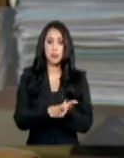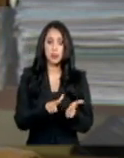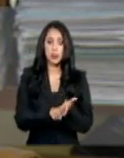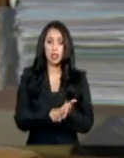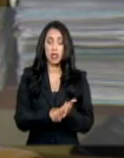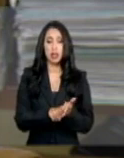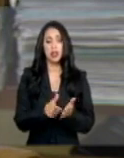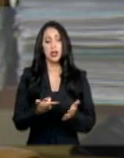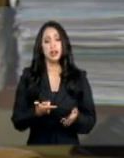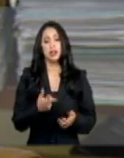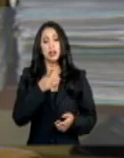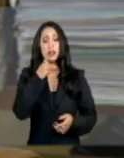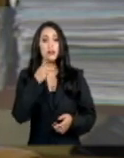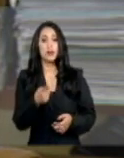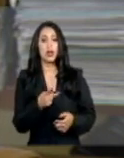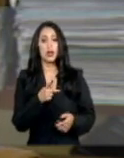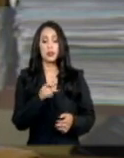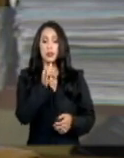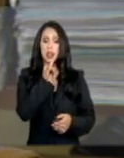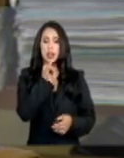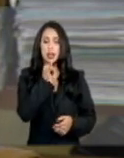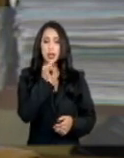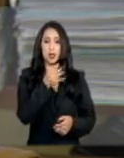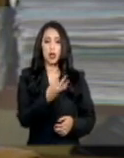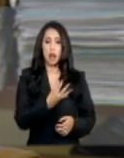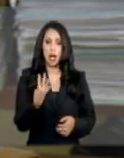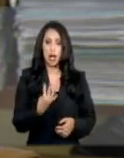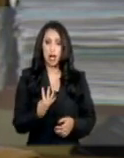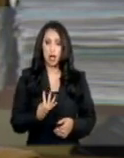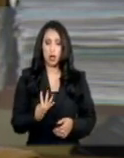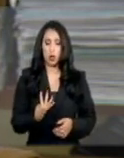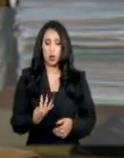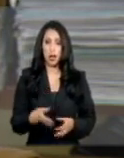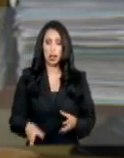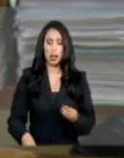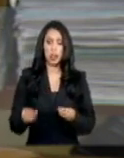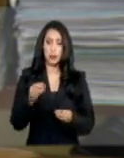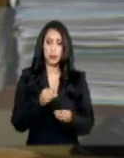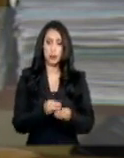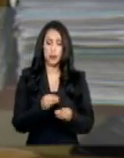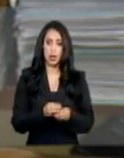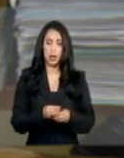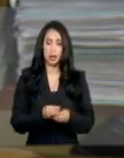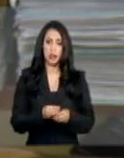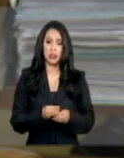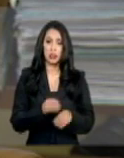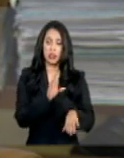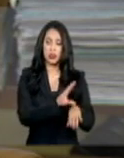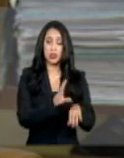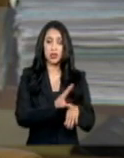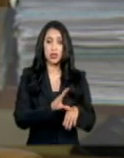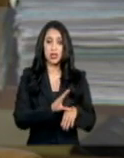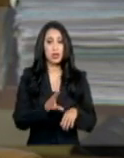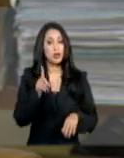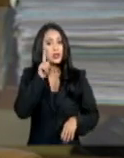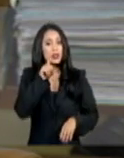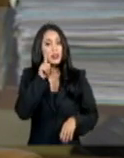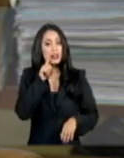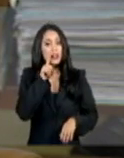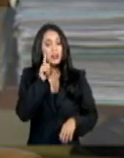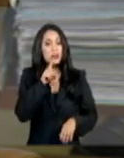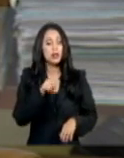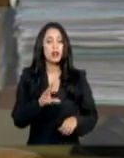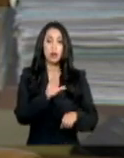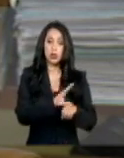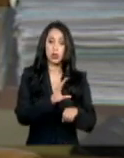exemplo a quarta emenda à constituição dos estados unidos da américa que compõem o bill of rights a consolar gente